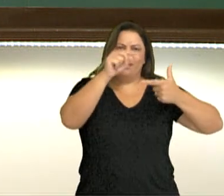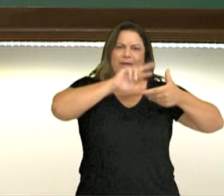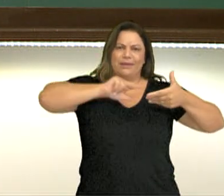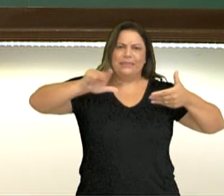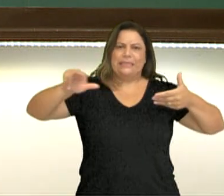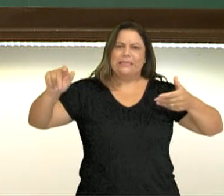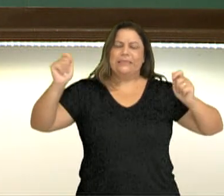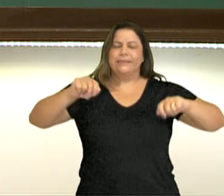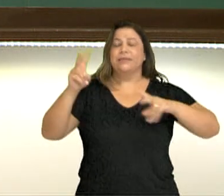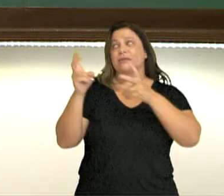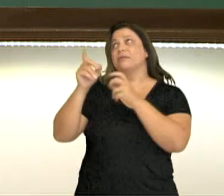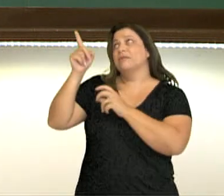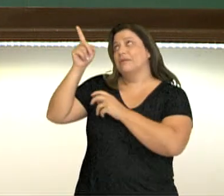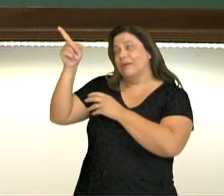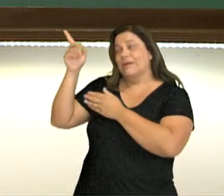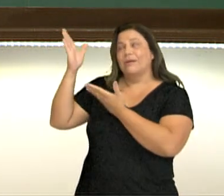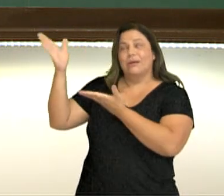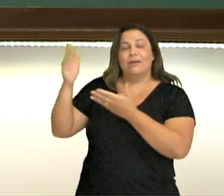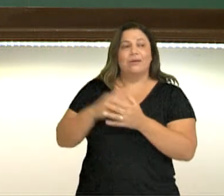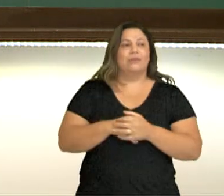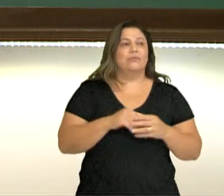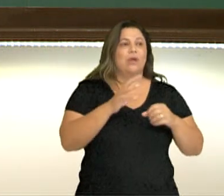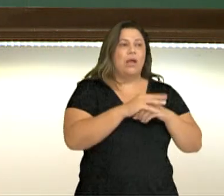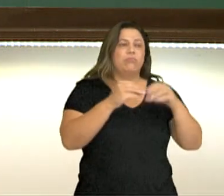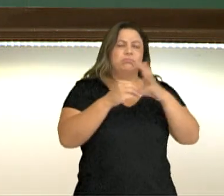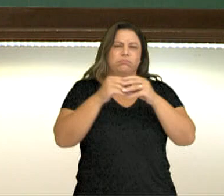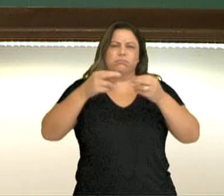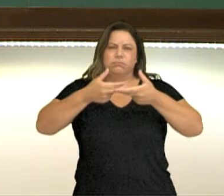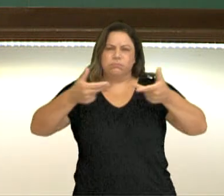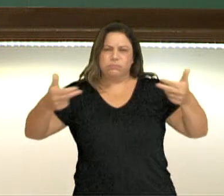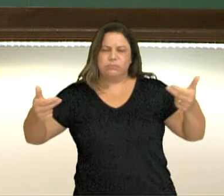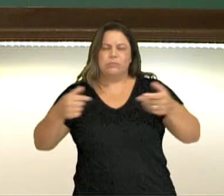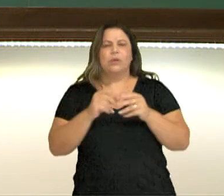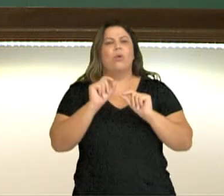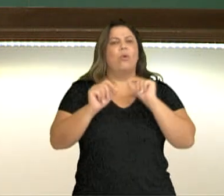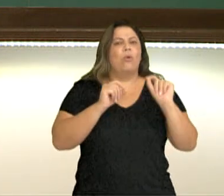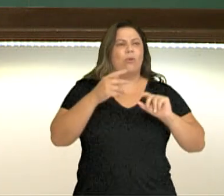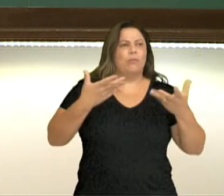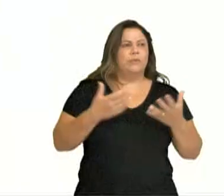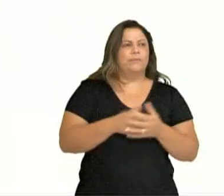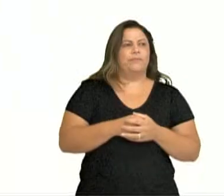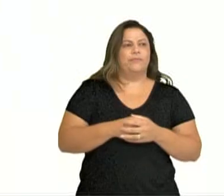heterotrófos, tipos de reprodução, a assexuada e sexuada,